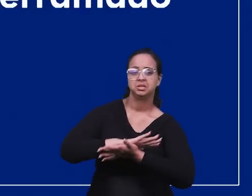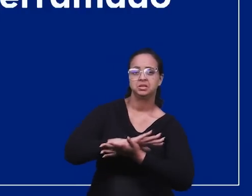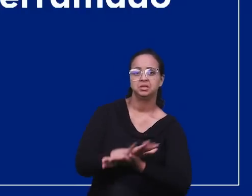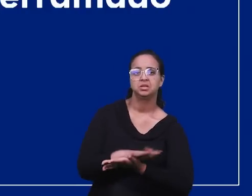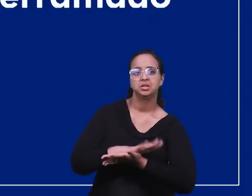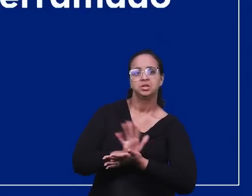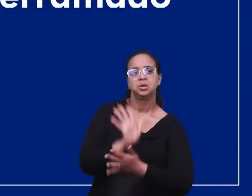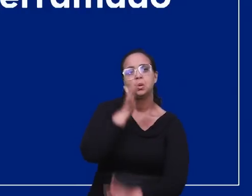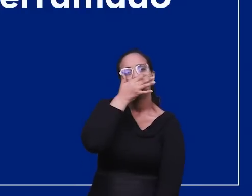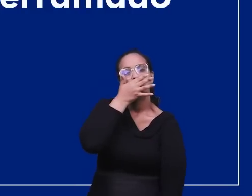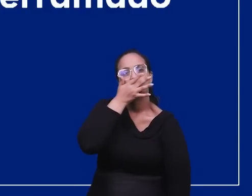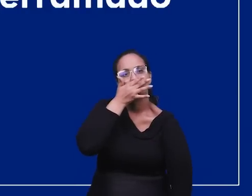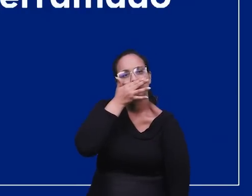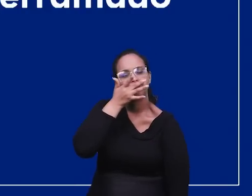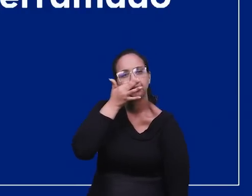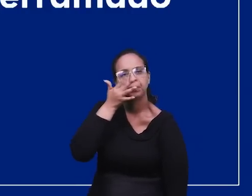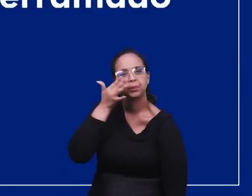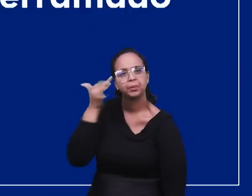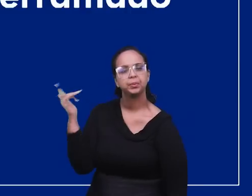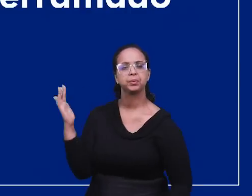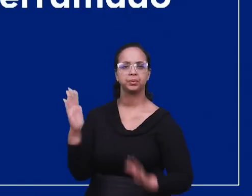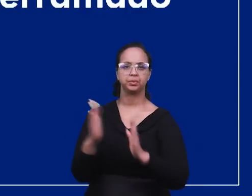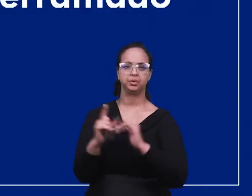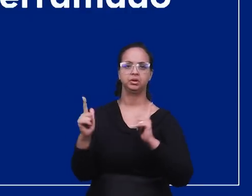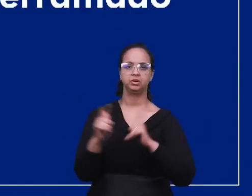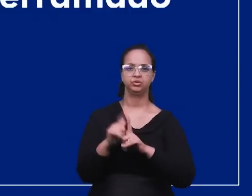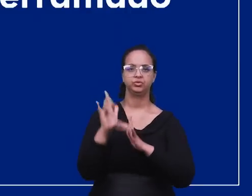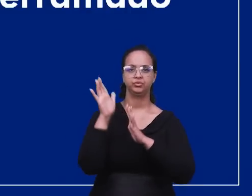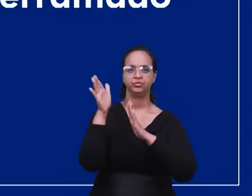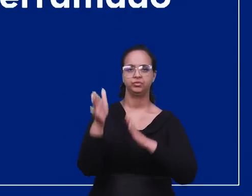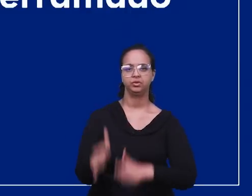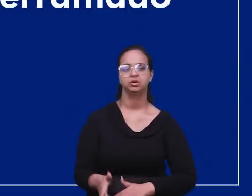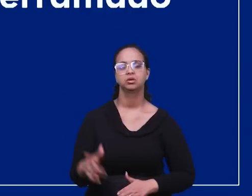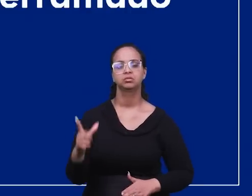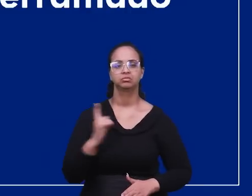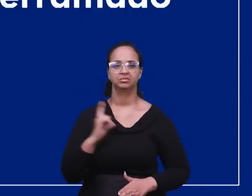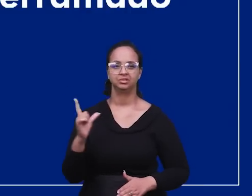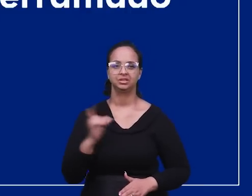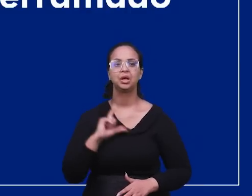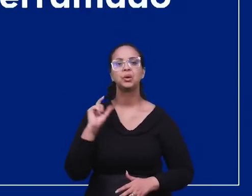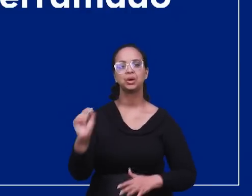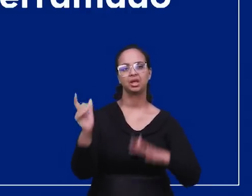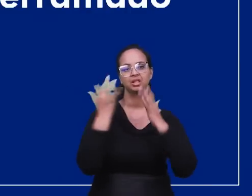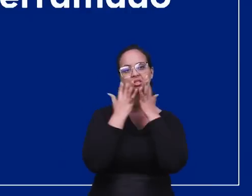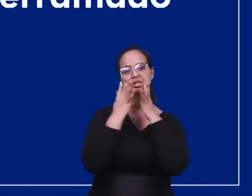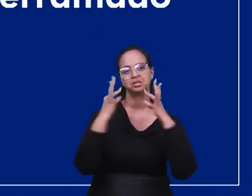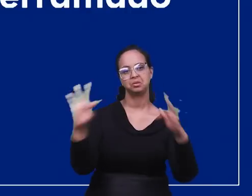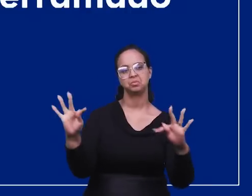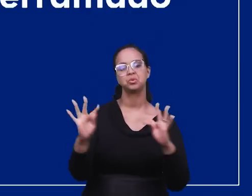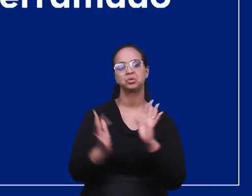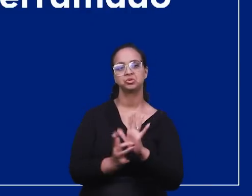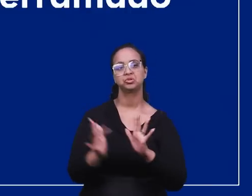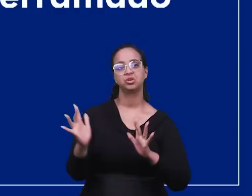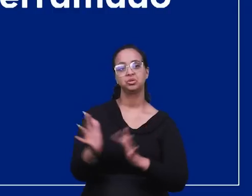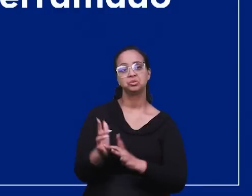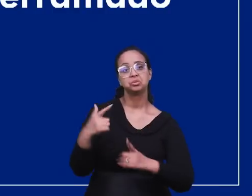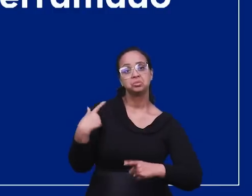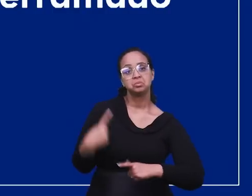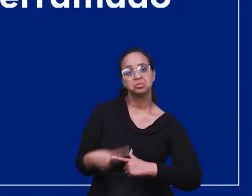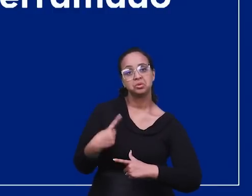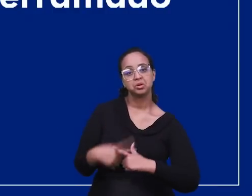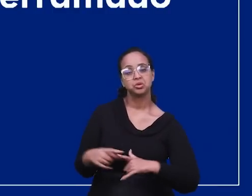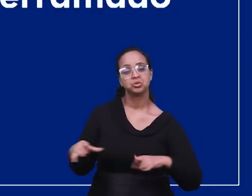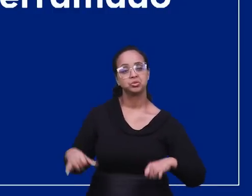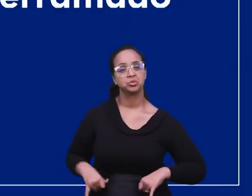mais esmagada, mais exala seu perfume. A Igreja Fiel tem em si o bom cheiro de Cristo,